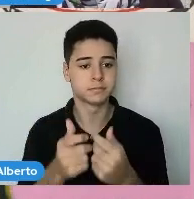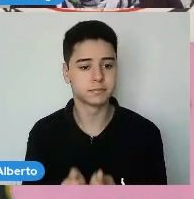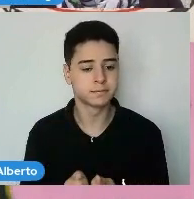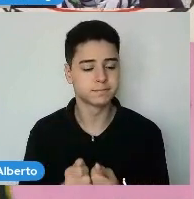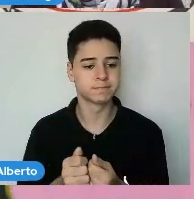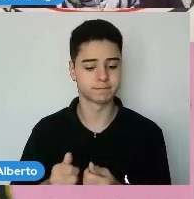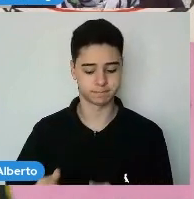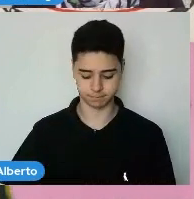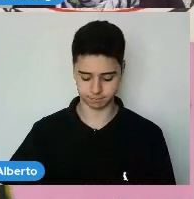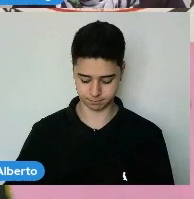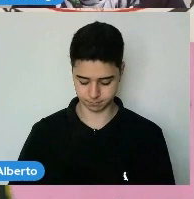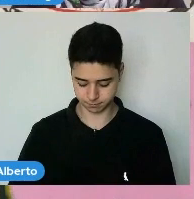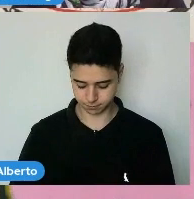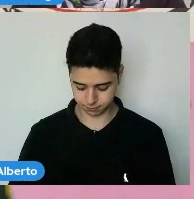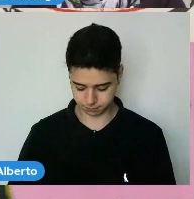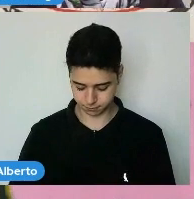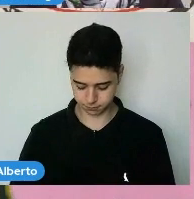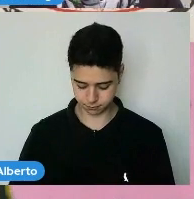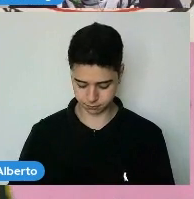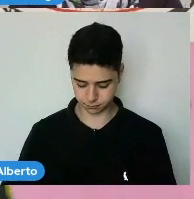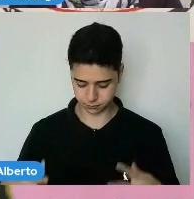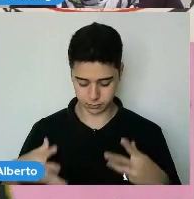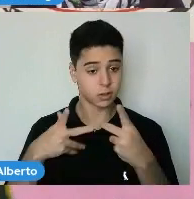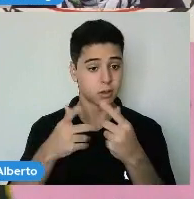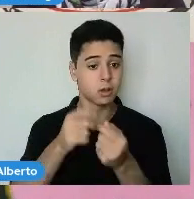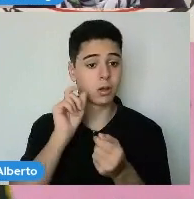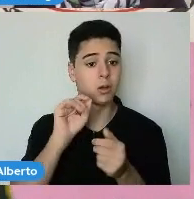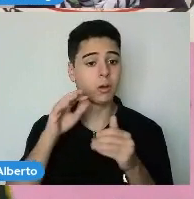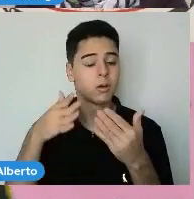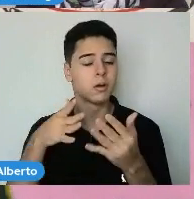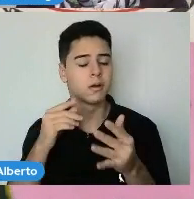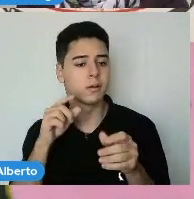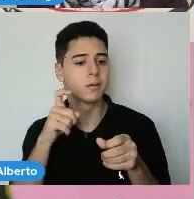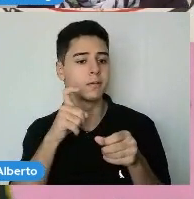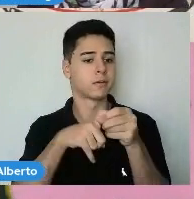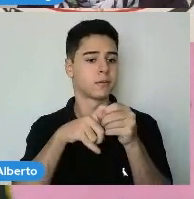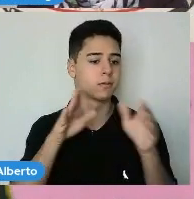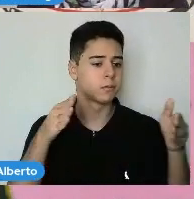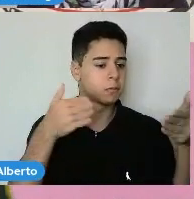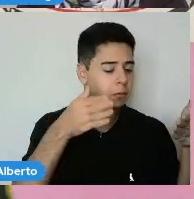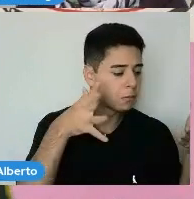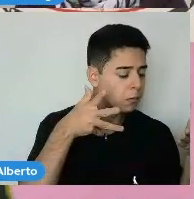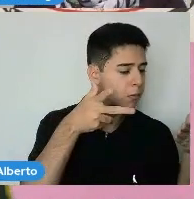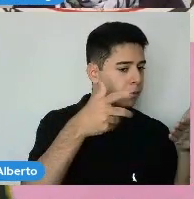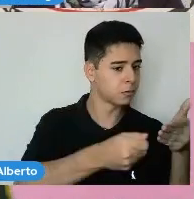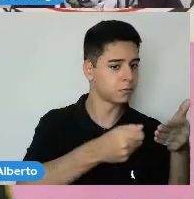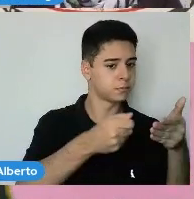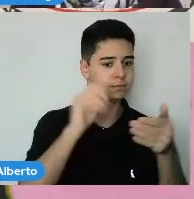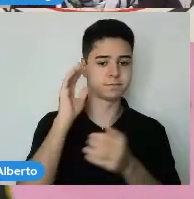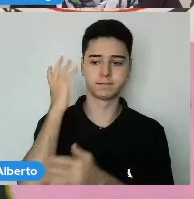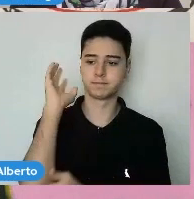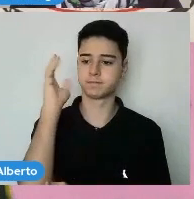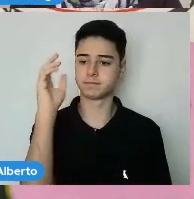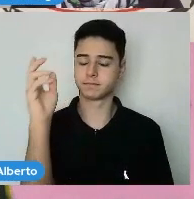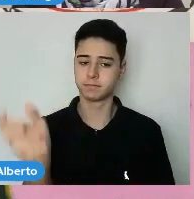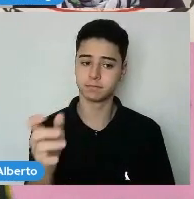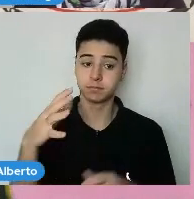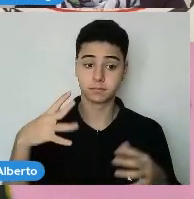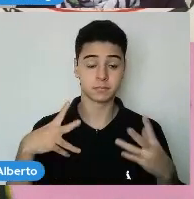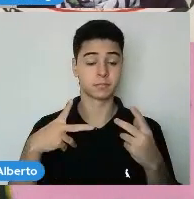dessa tendência, desse movimento, se voltou para a questão da natureza, para as